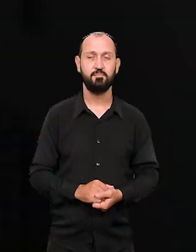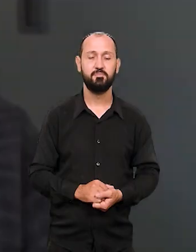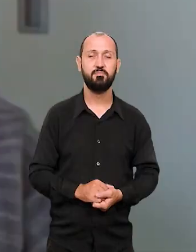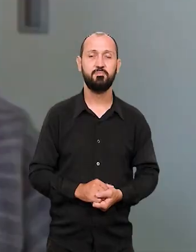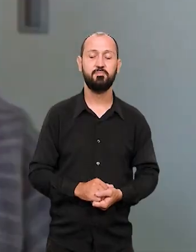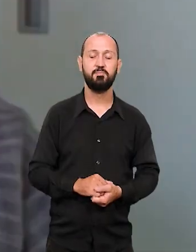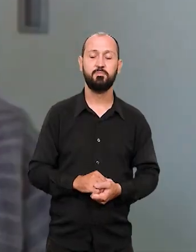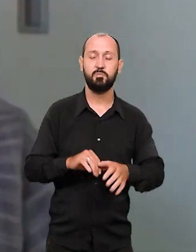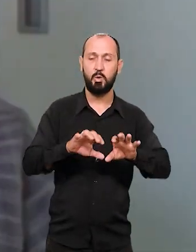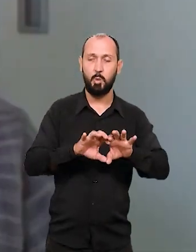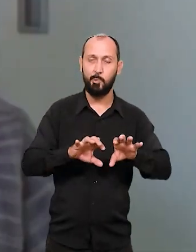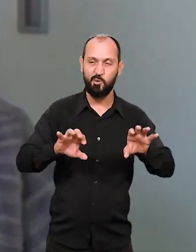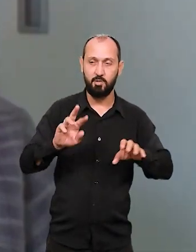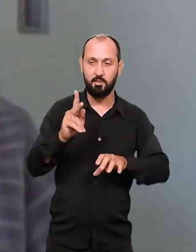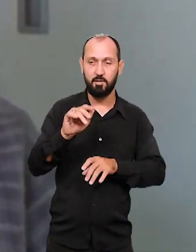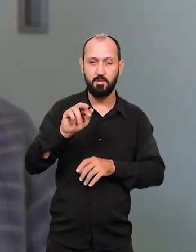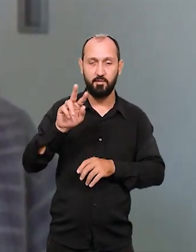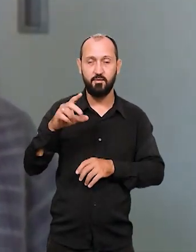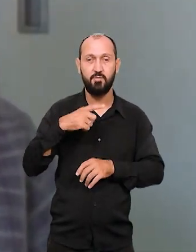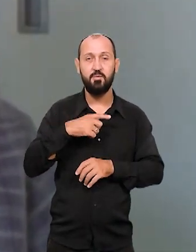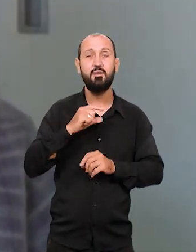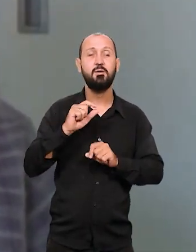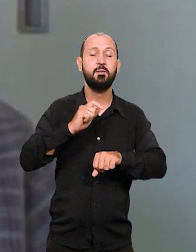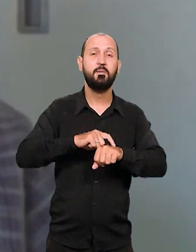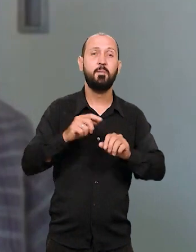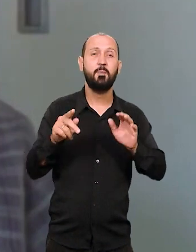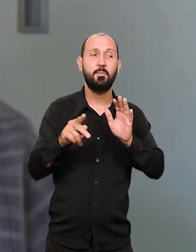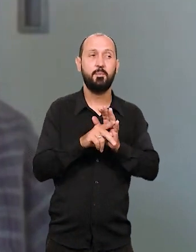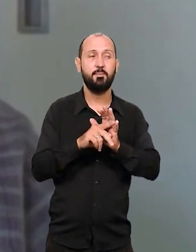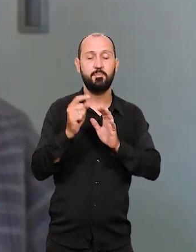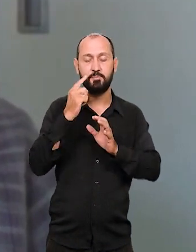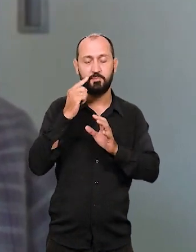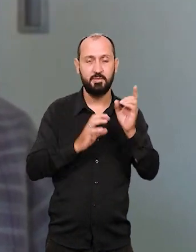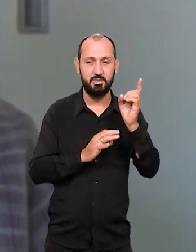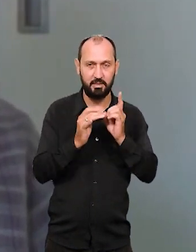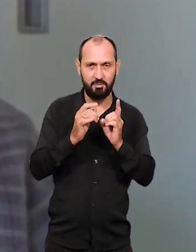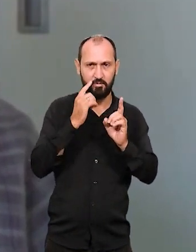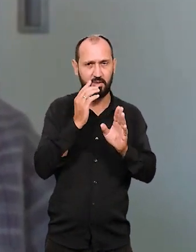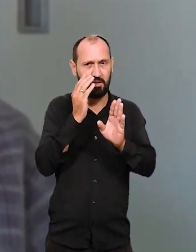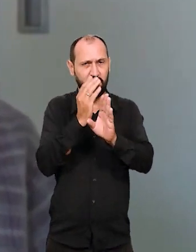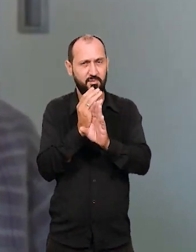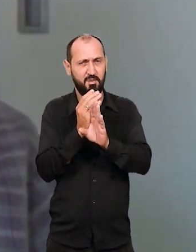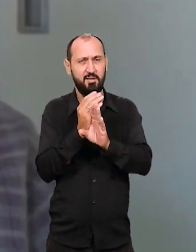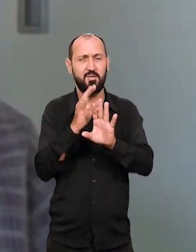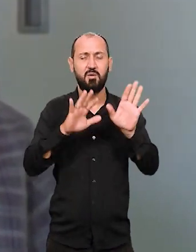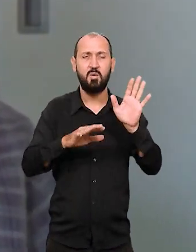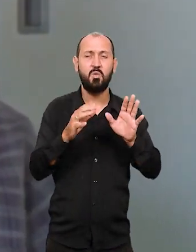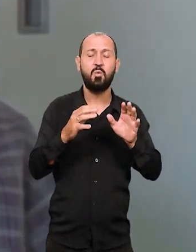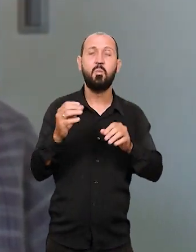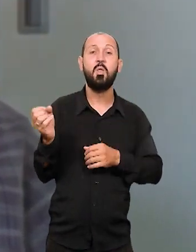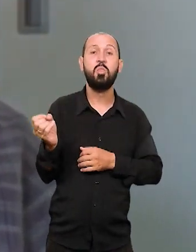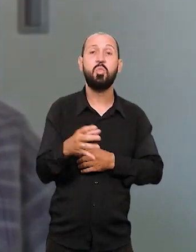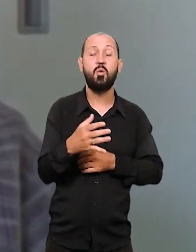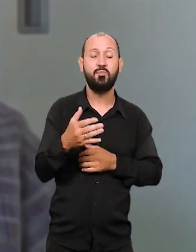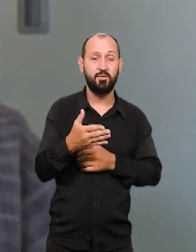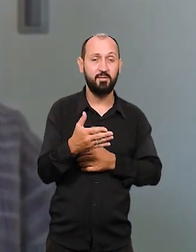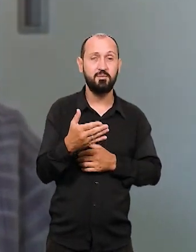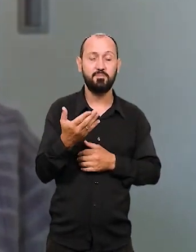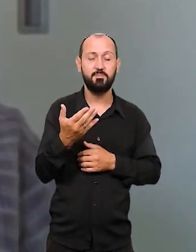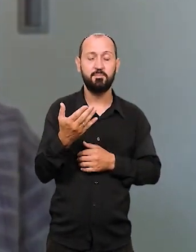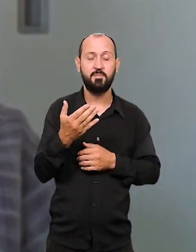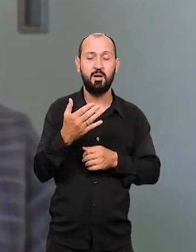O isolamento do HIV mudou a história da epidemia da AIDS, né? A AIDS foi identificada como uma